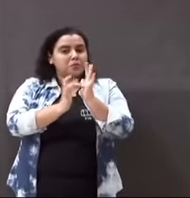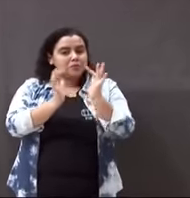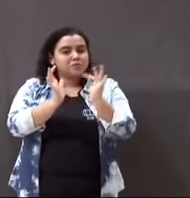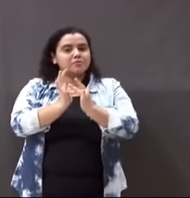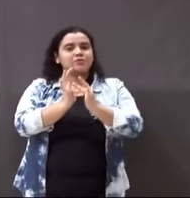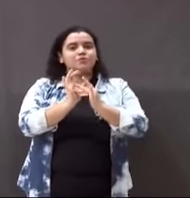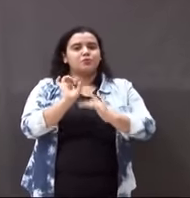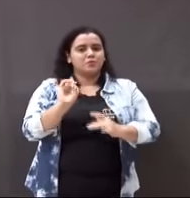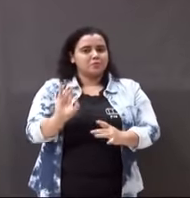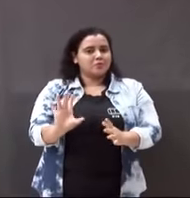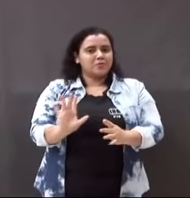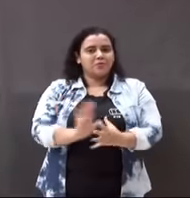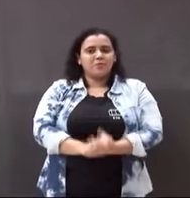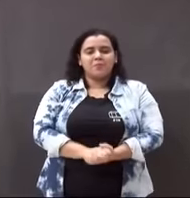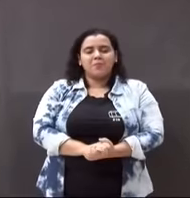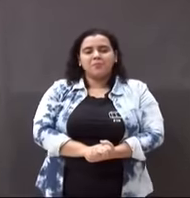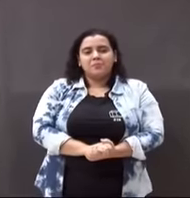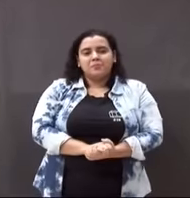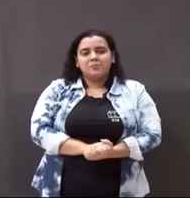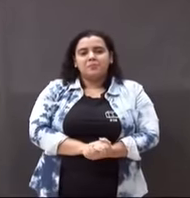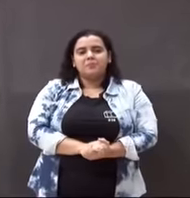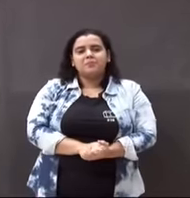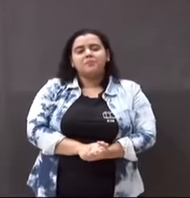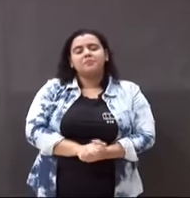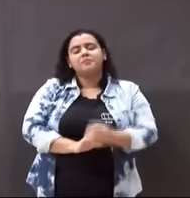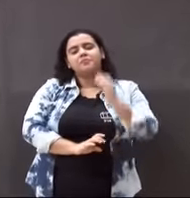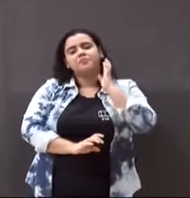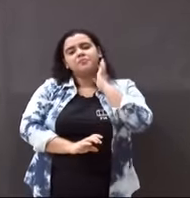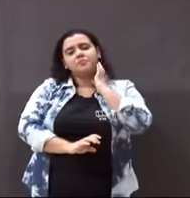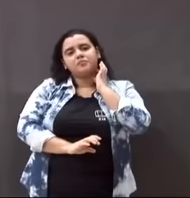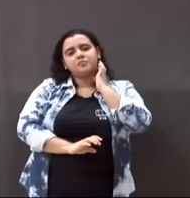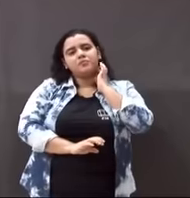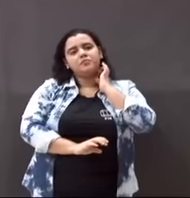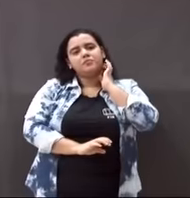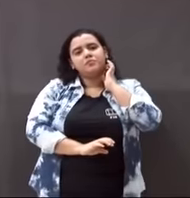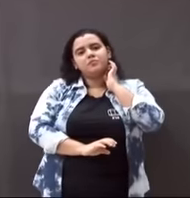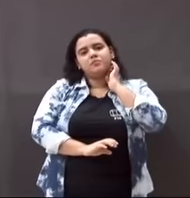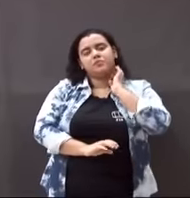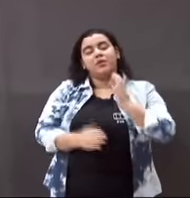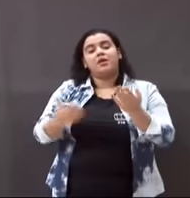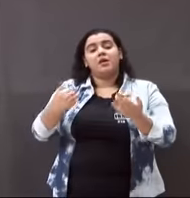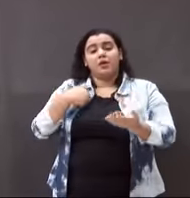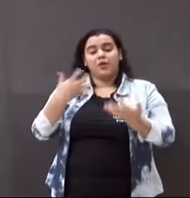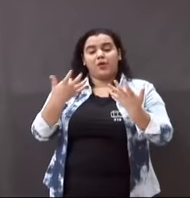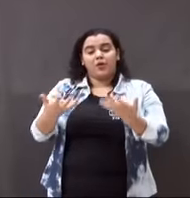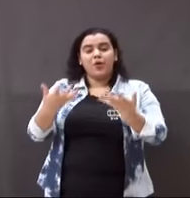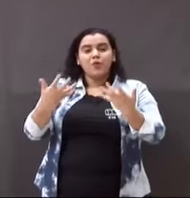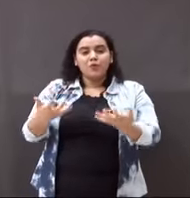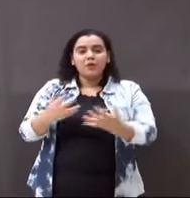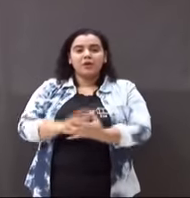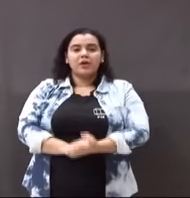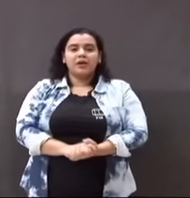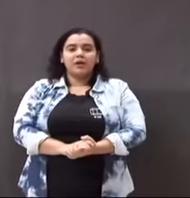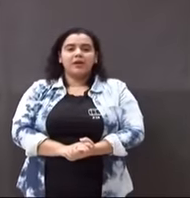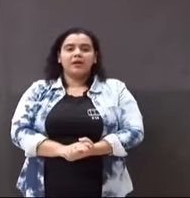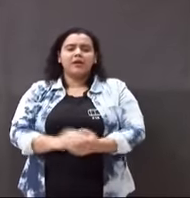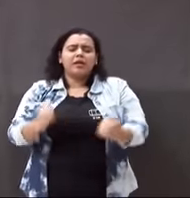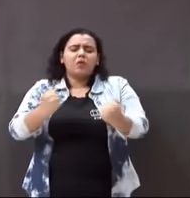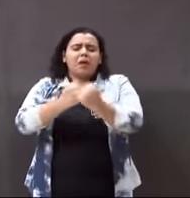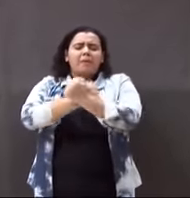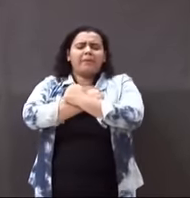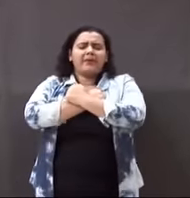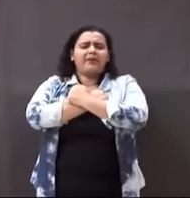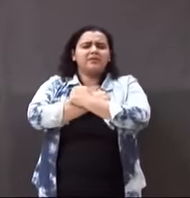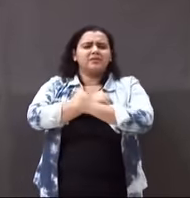Eu quero a partir de agora receber ele e receber ela. Sai do lugar, você que